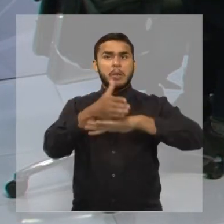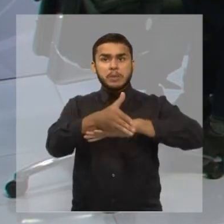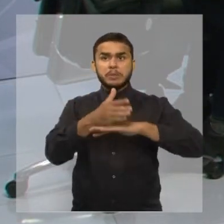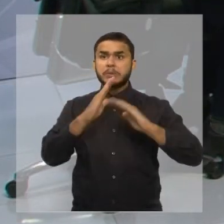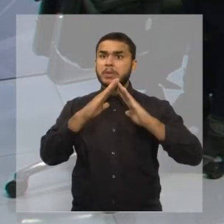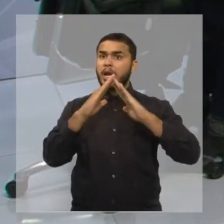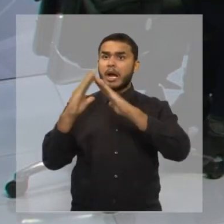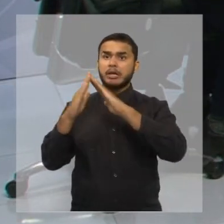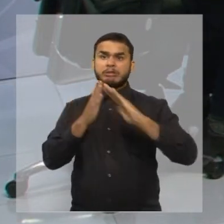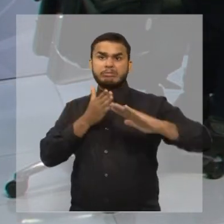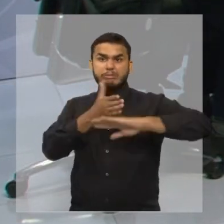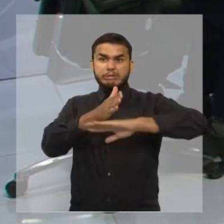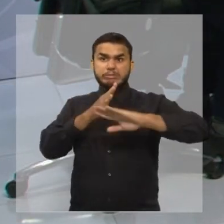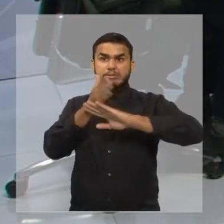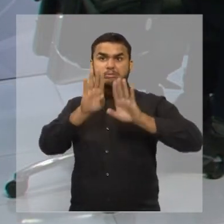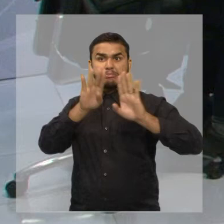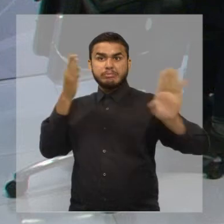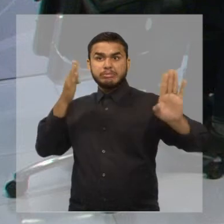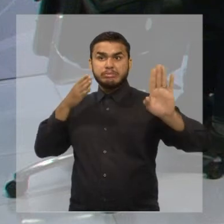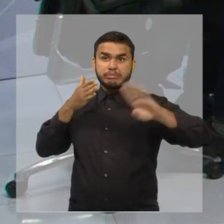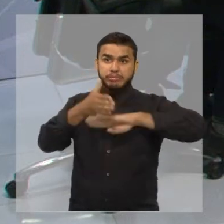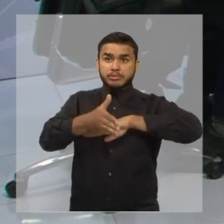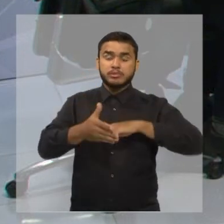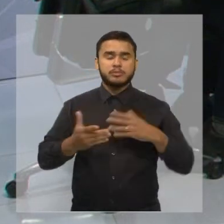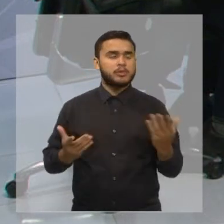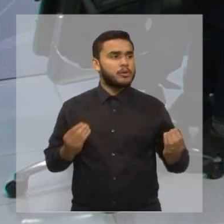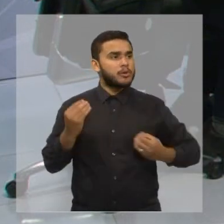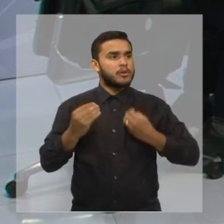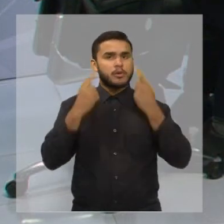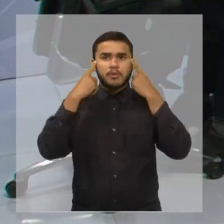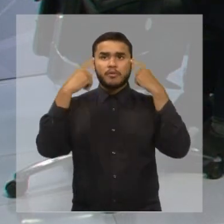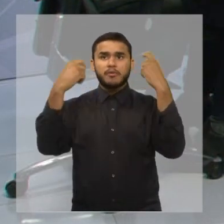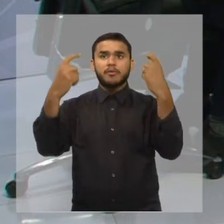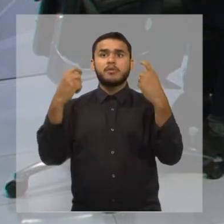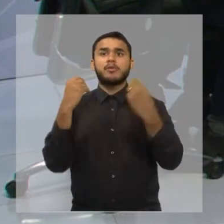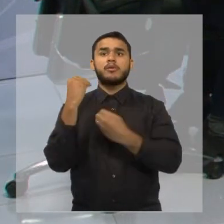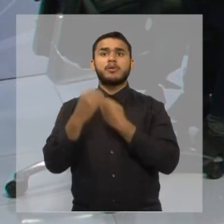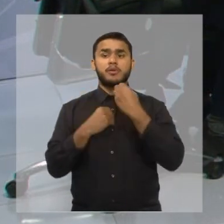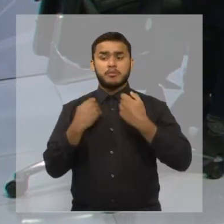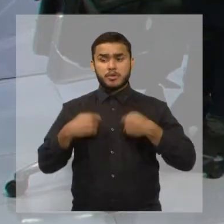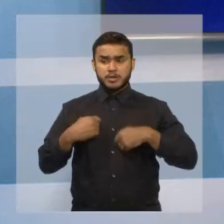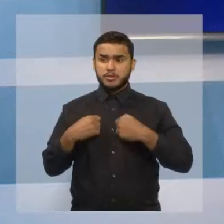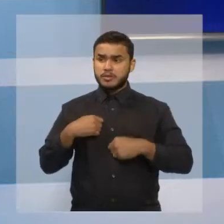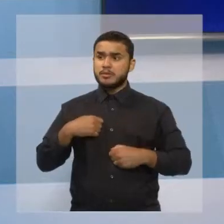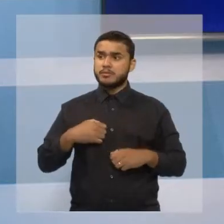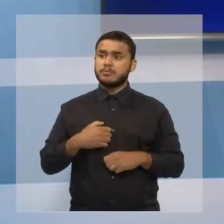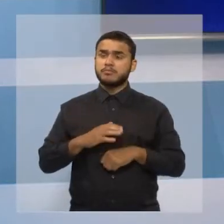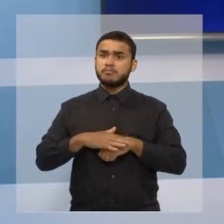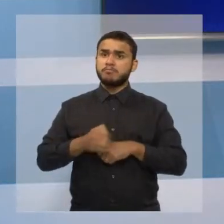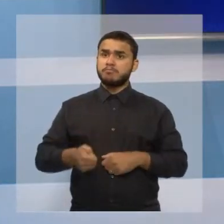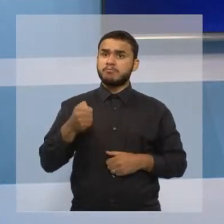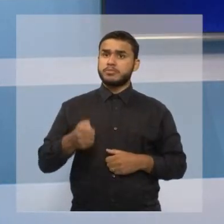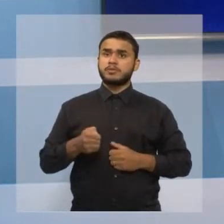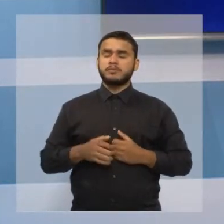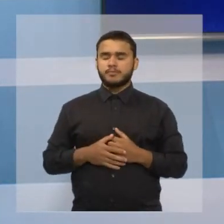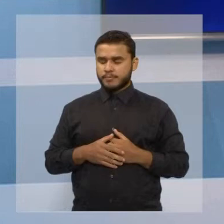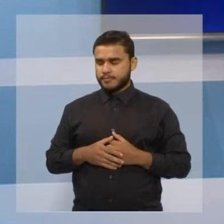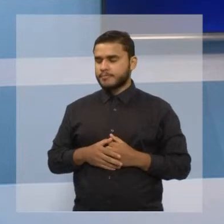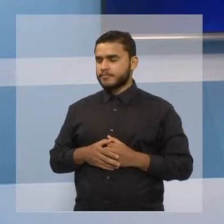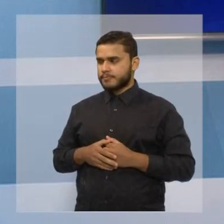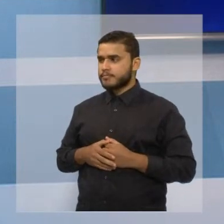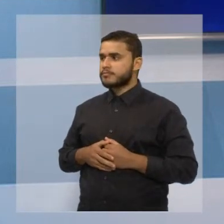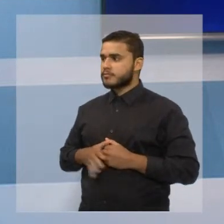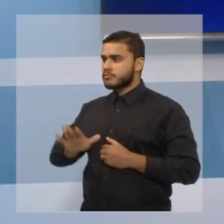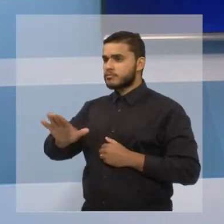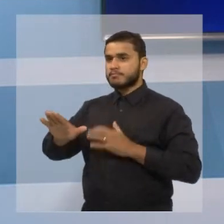casas, tudo isso é muito triste. Mas não tem outro jeito, não se pode combater crime violento com flores, tem que ser... A produção já me informa